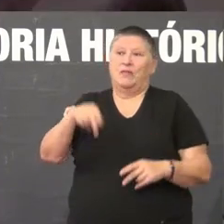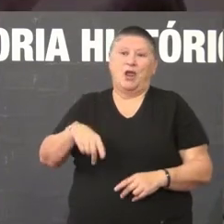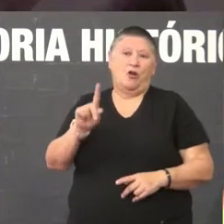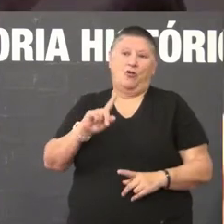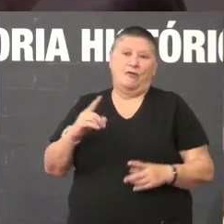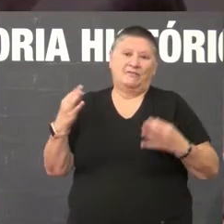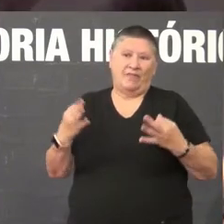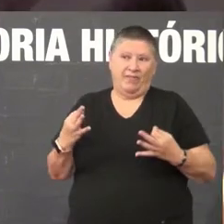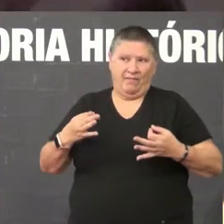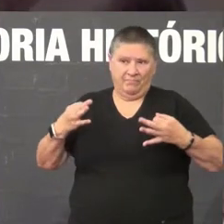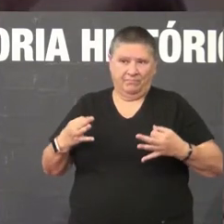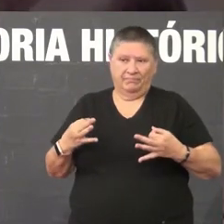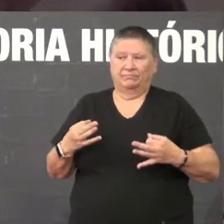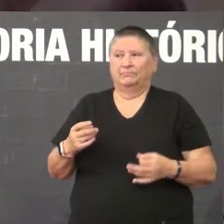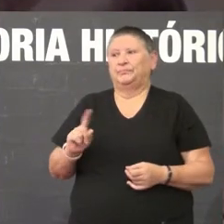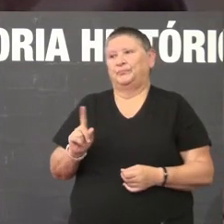ser.